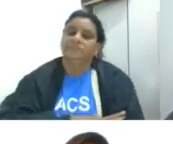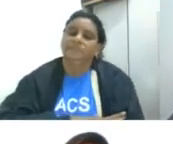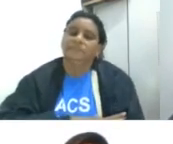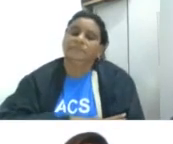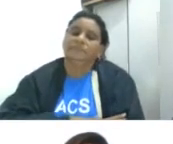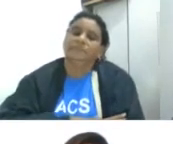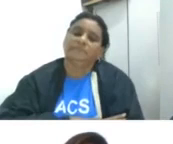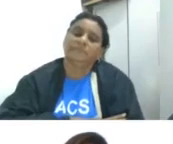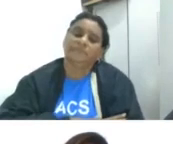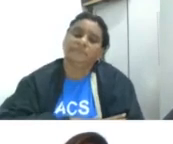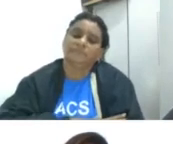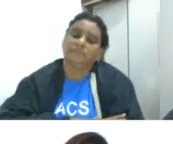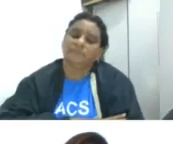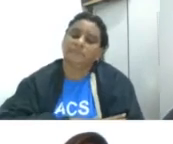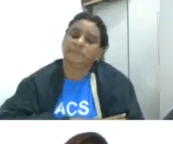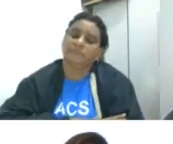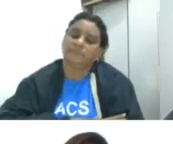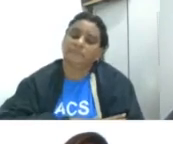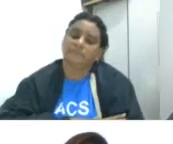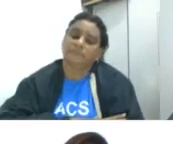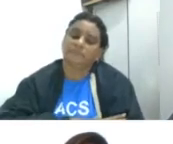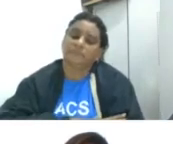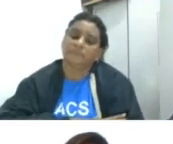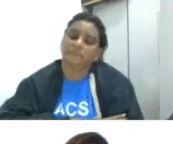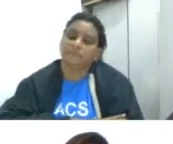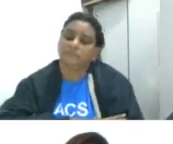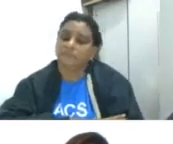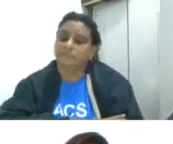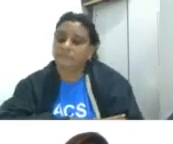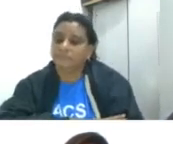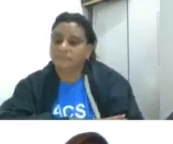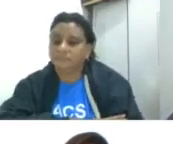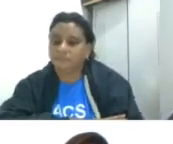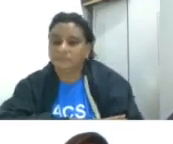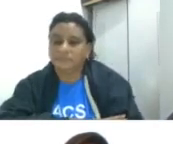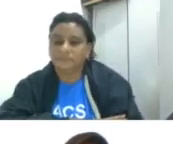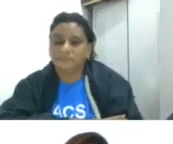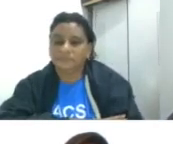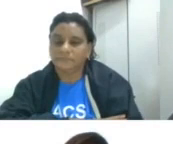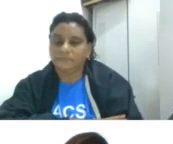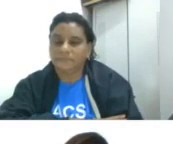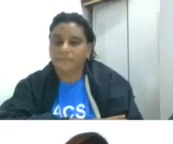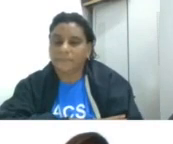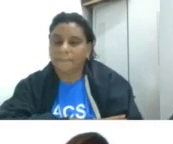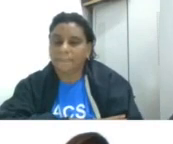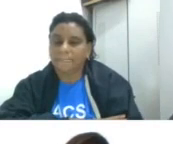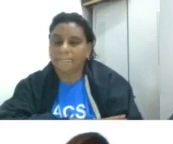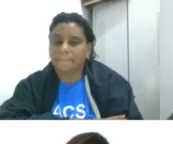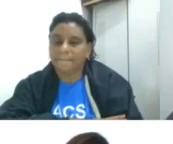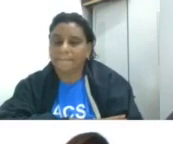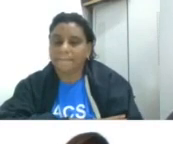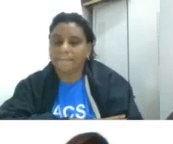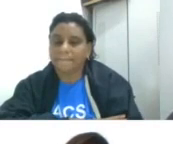e pelo fato de ele ser dispensível a consegue fazer a redução desse comprimido em água o que facilita muito a administração desse medicamento nas